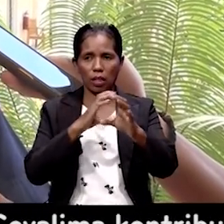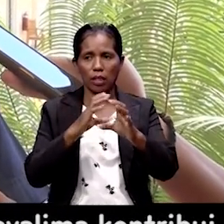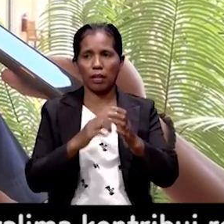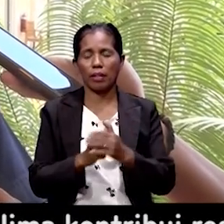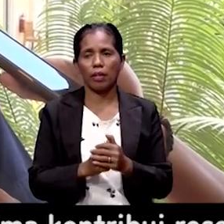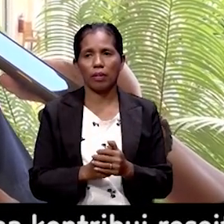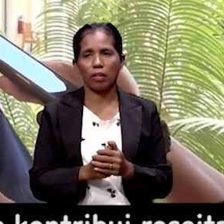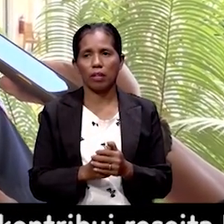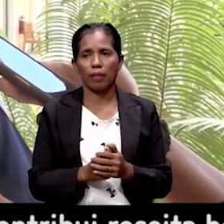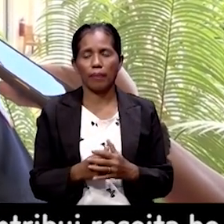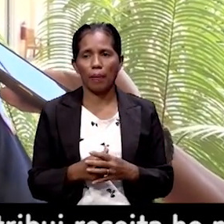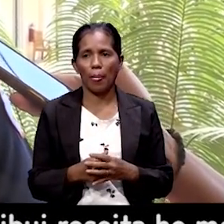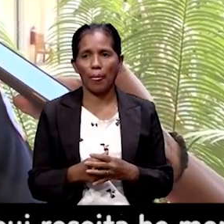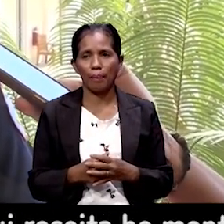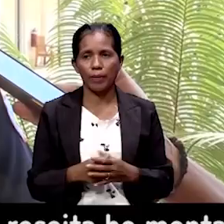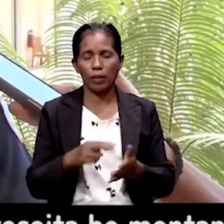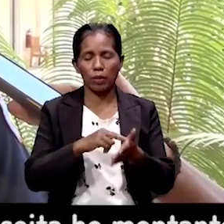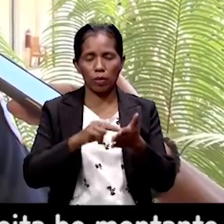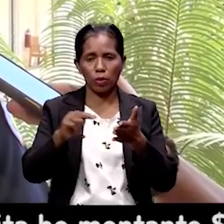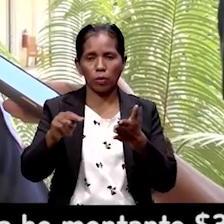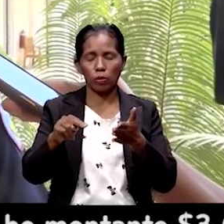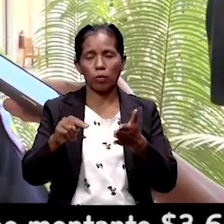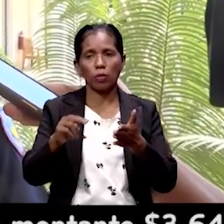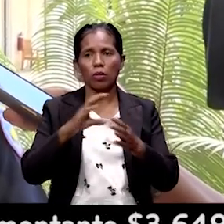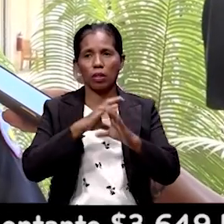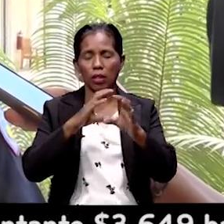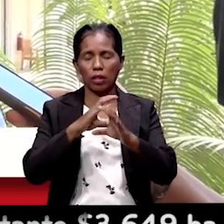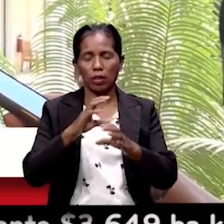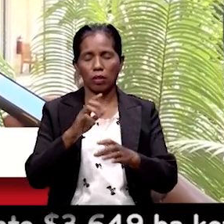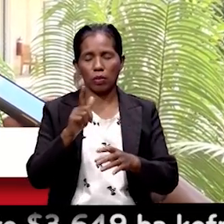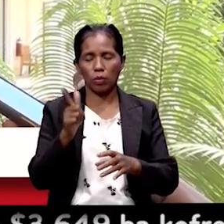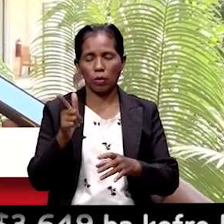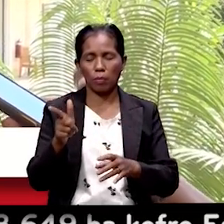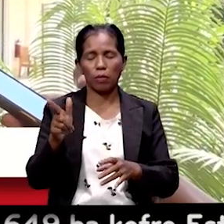Ranger, linha número matrícula